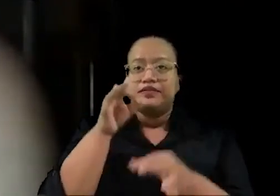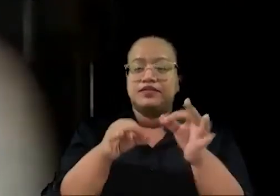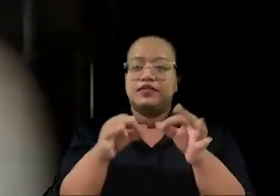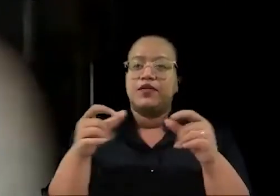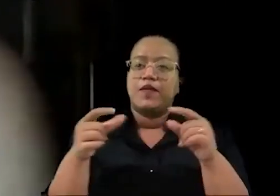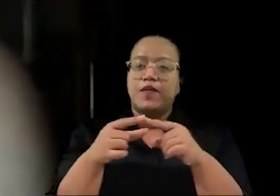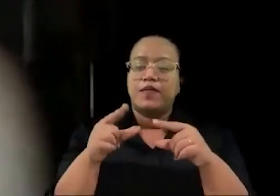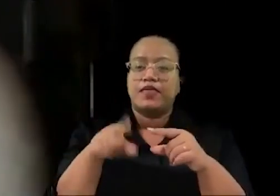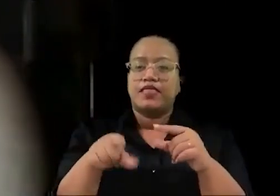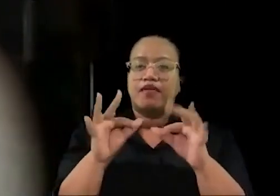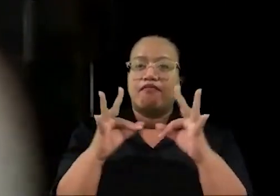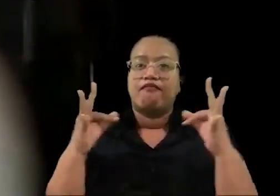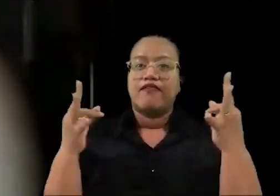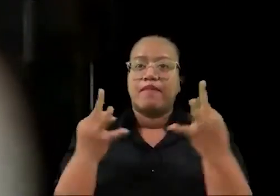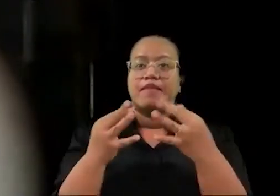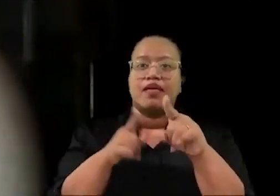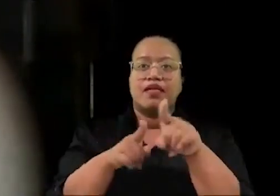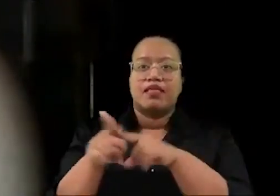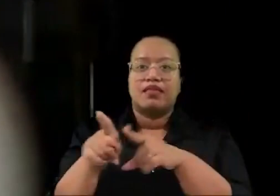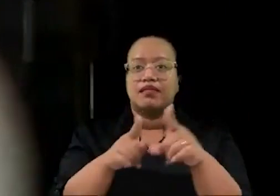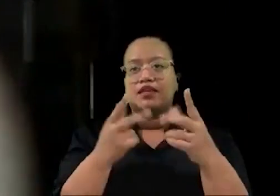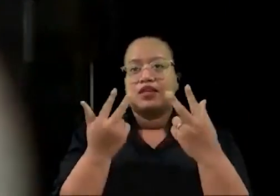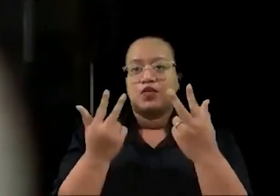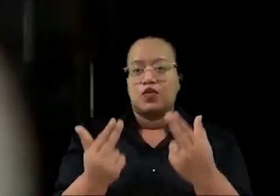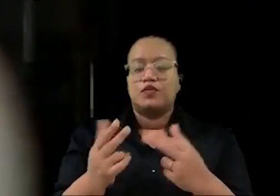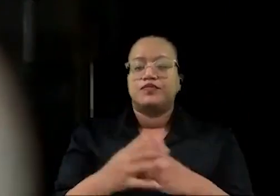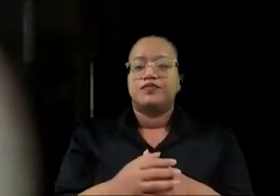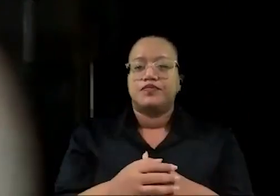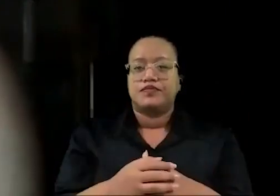o próprio termo já dá a noção de coesão.